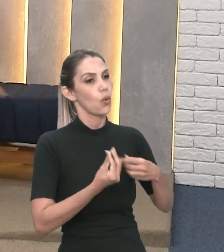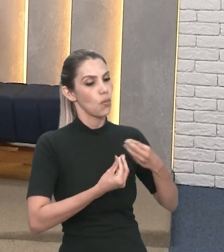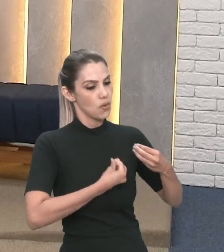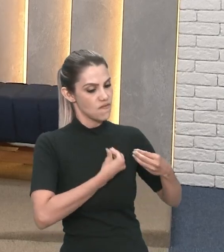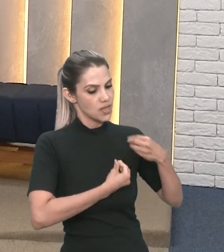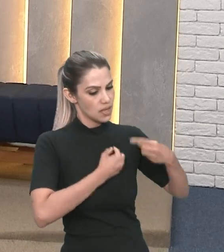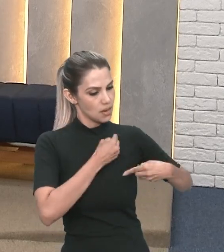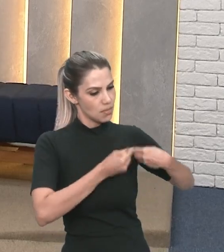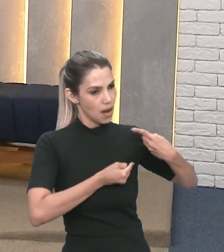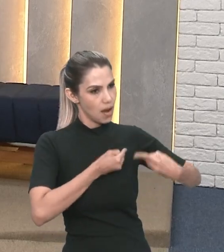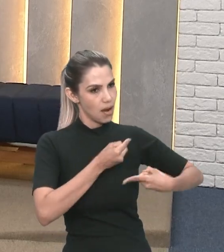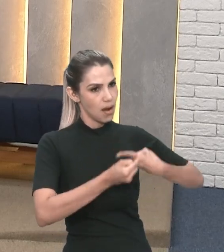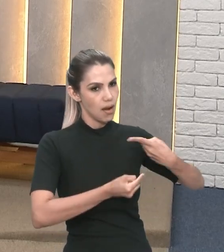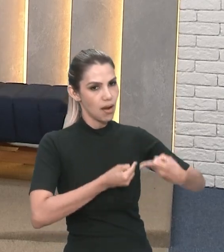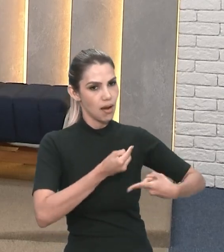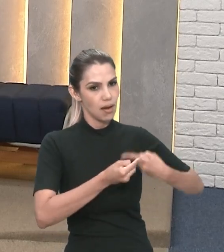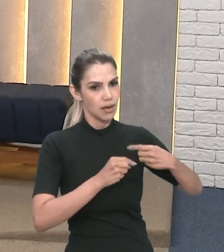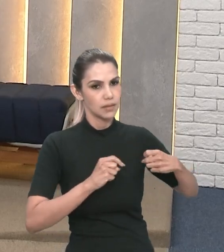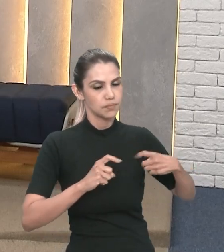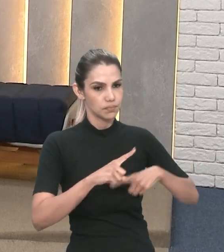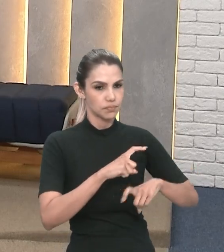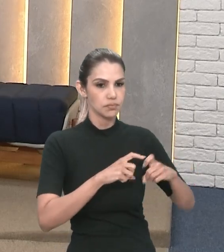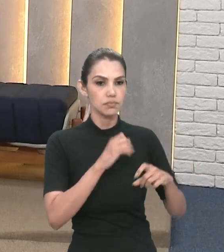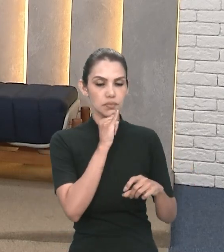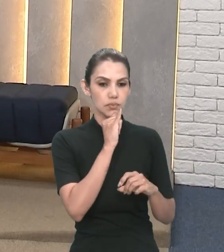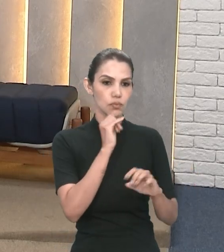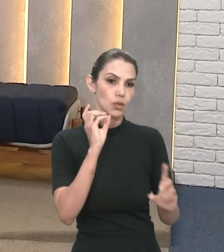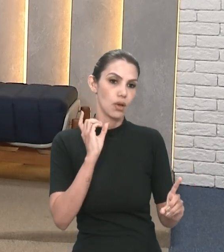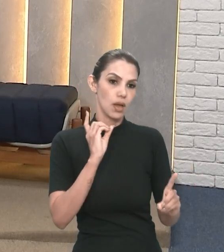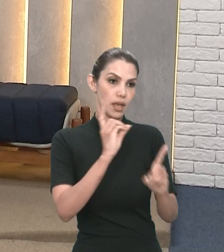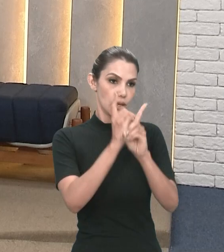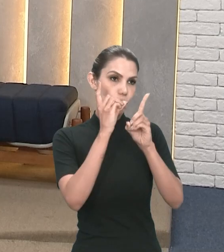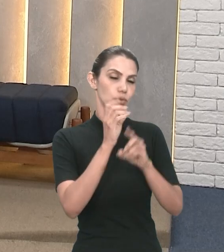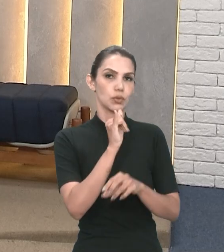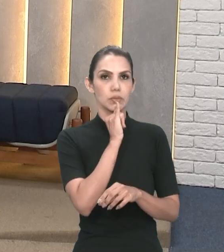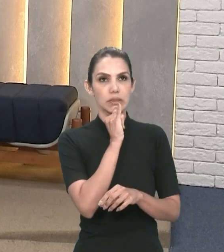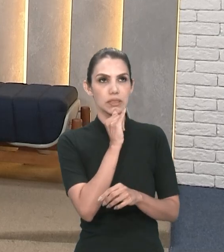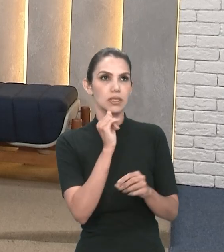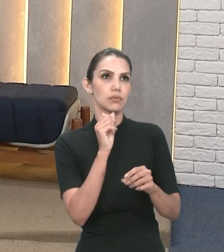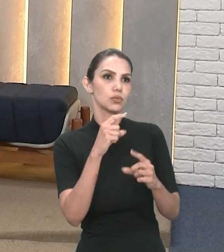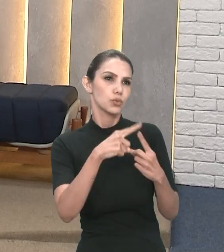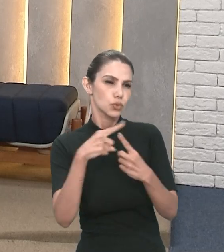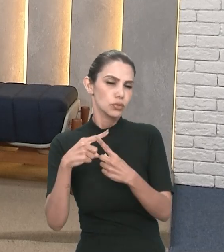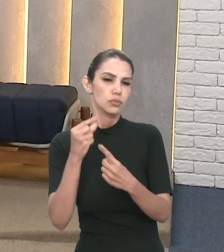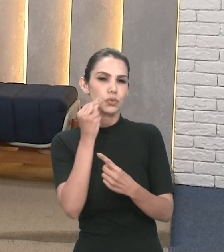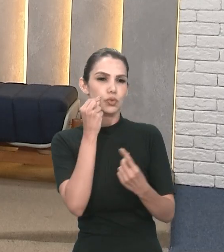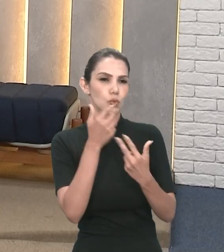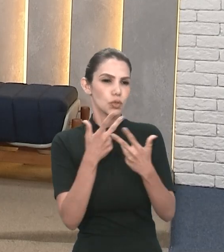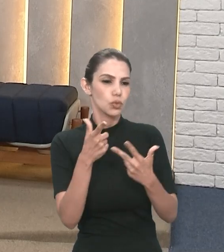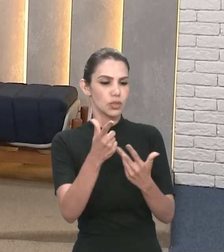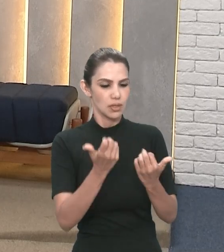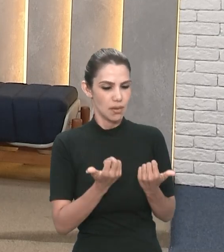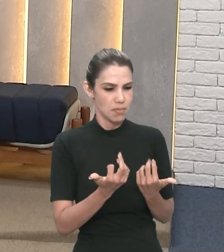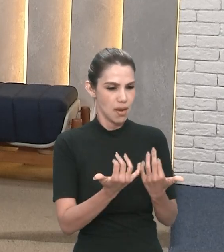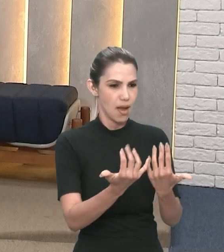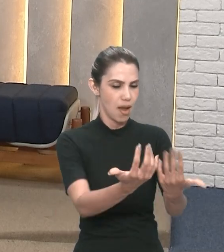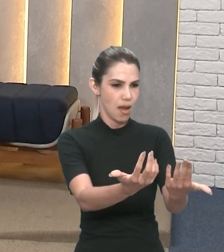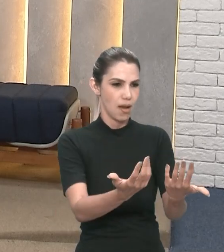gente encontrou espécies de roedores na plantação de soja ali. Só que não